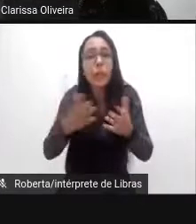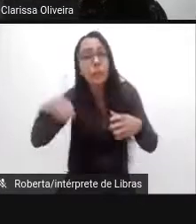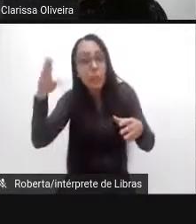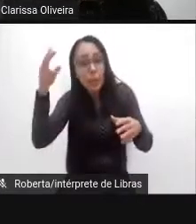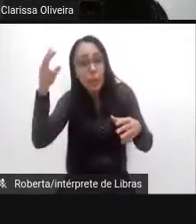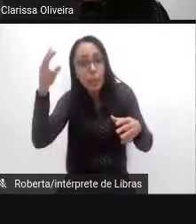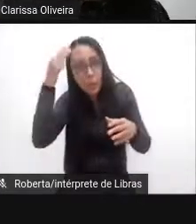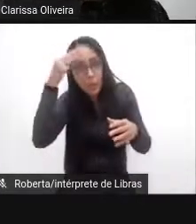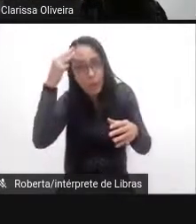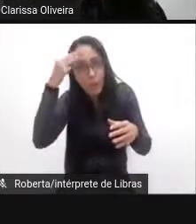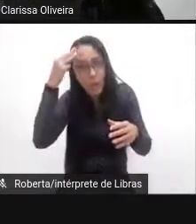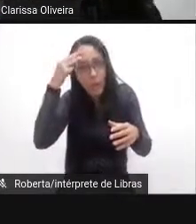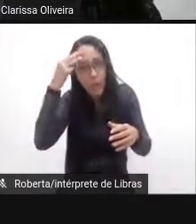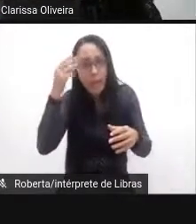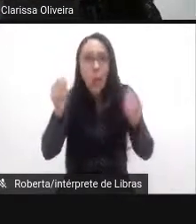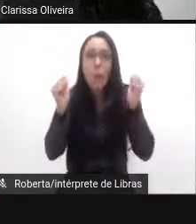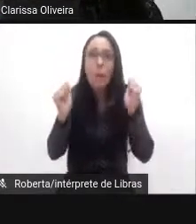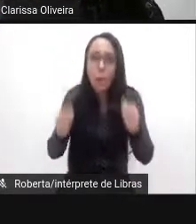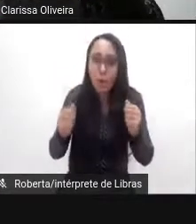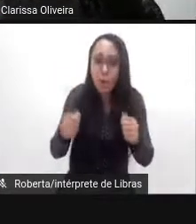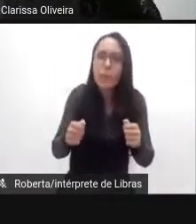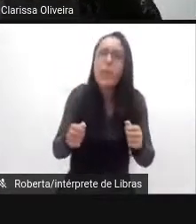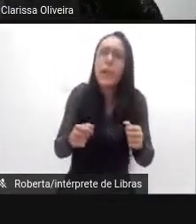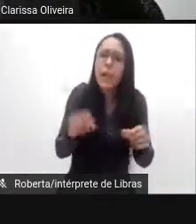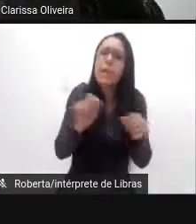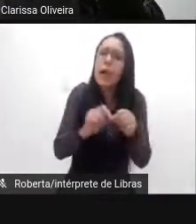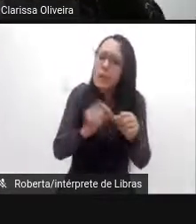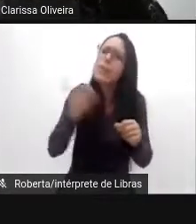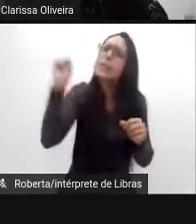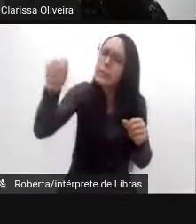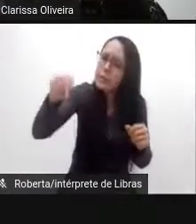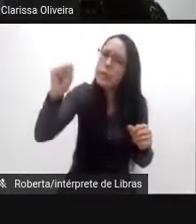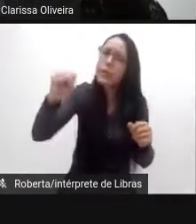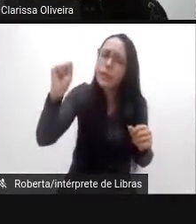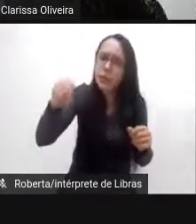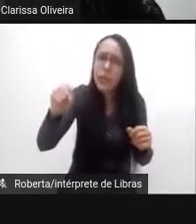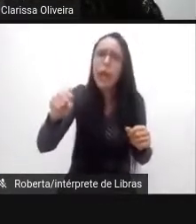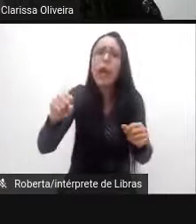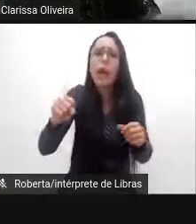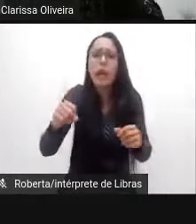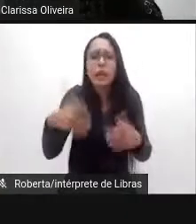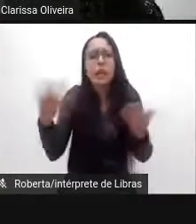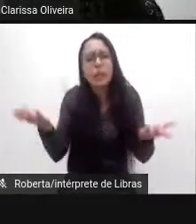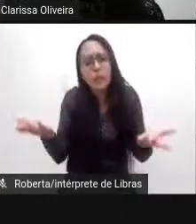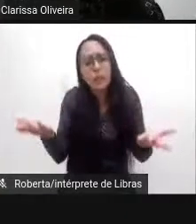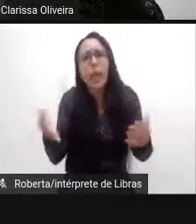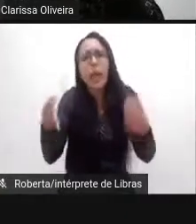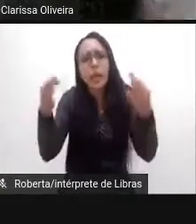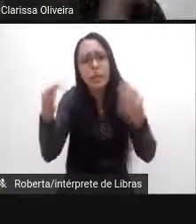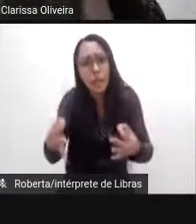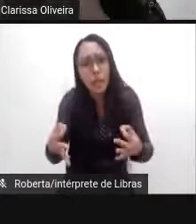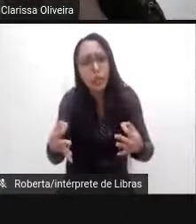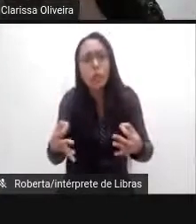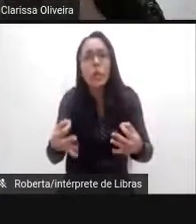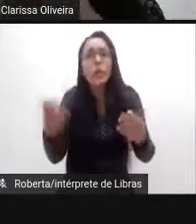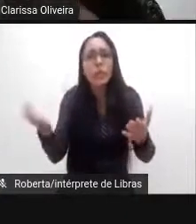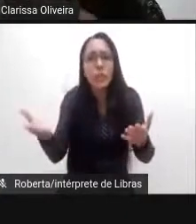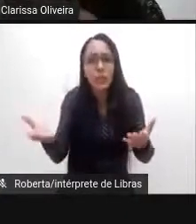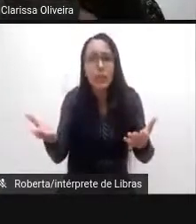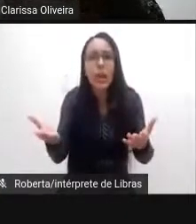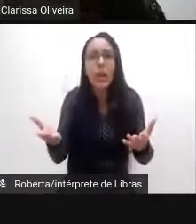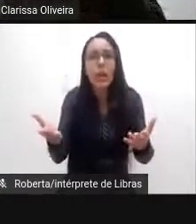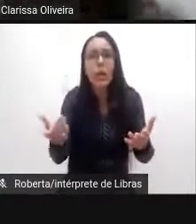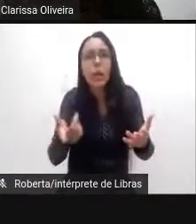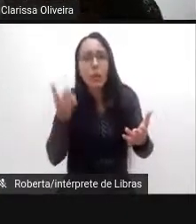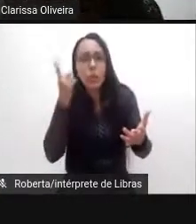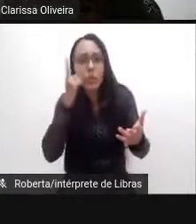podem fazer isso sim na casa de vocês, que vai, com certeza, eliminar o vírus das mãos de